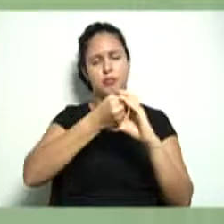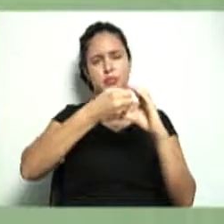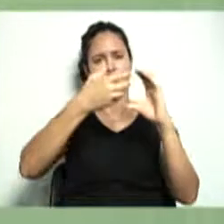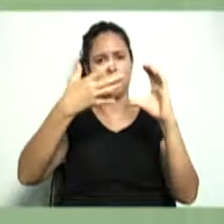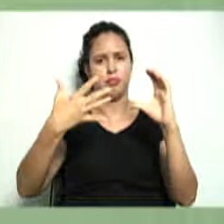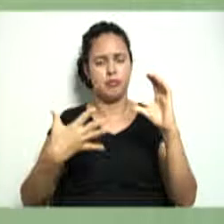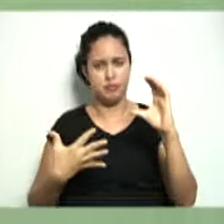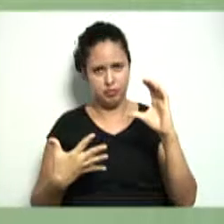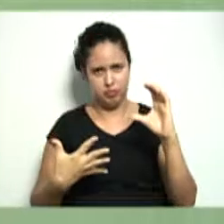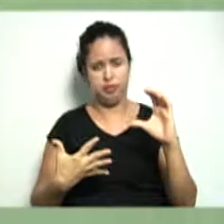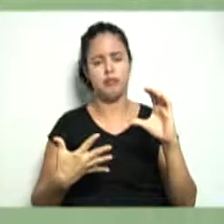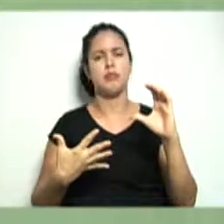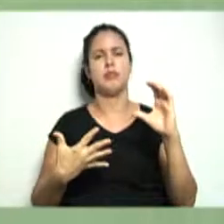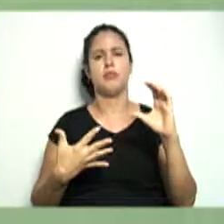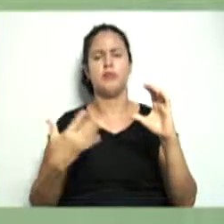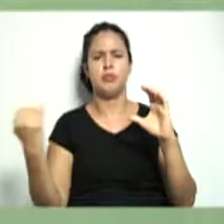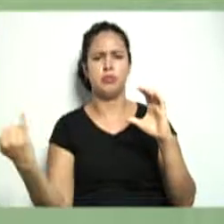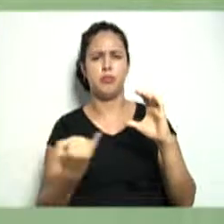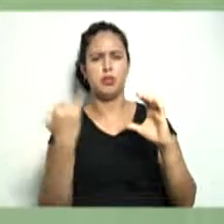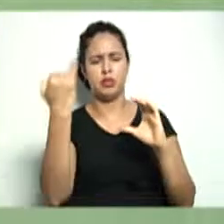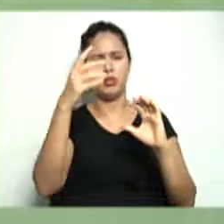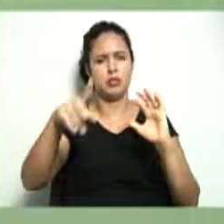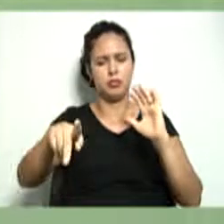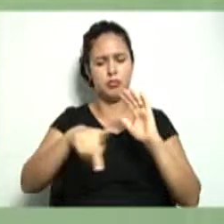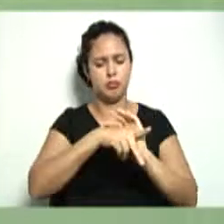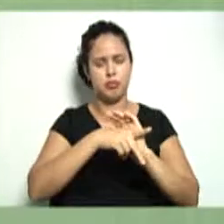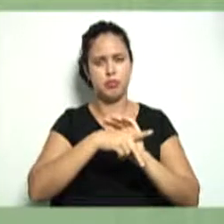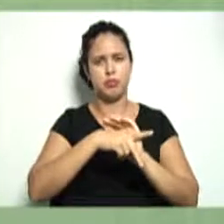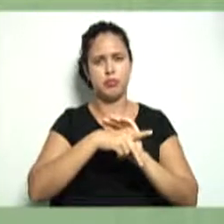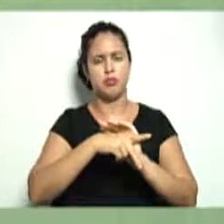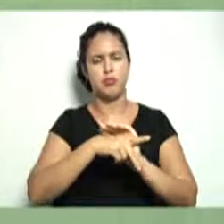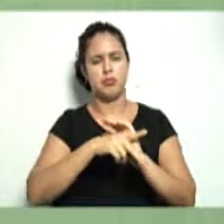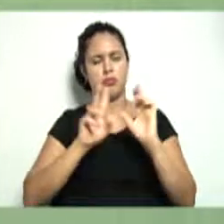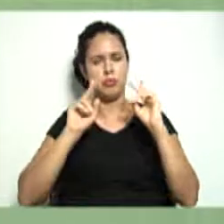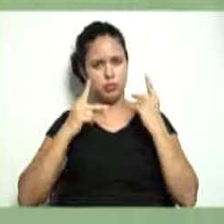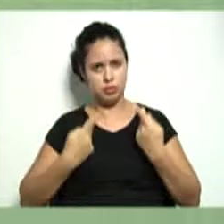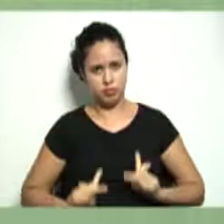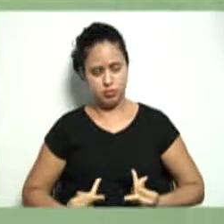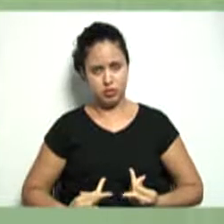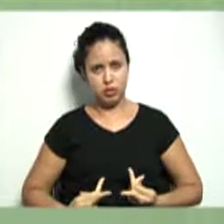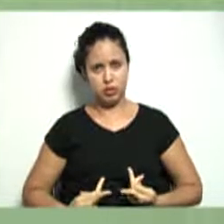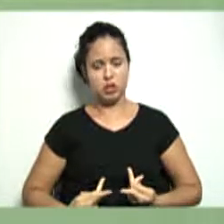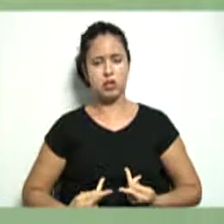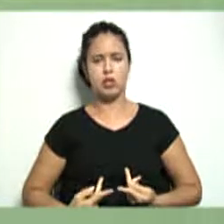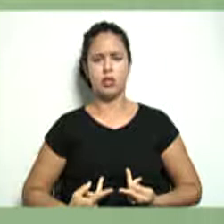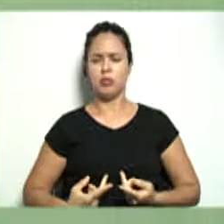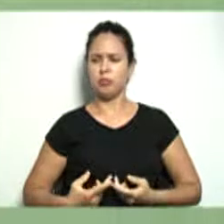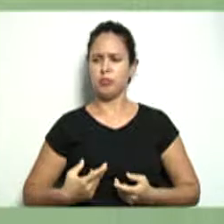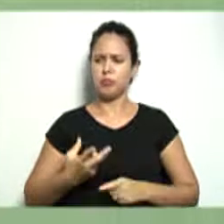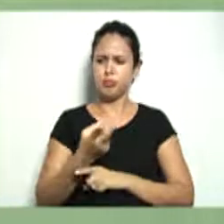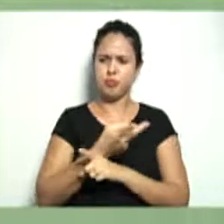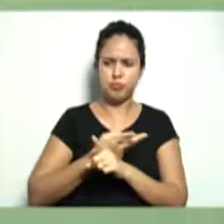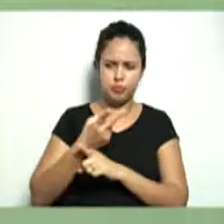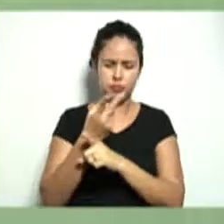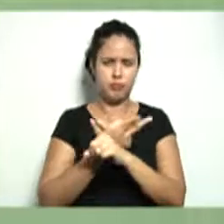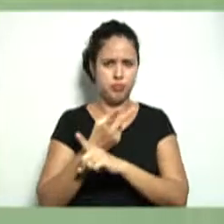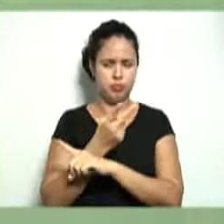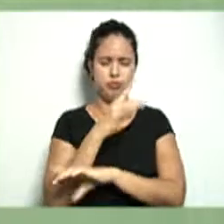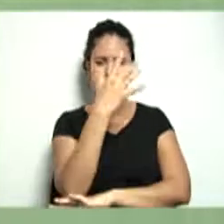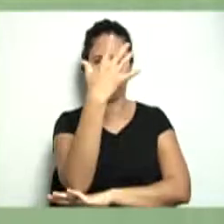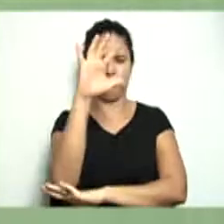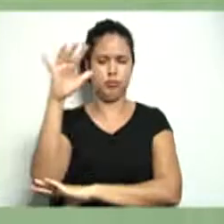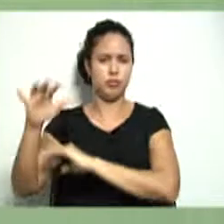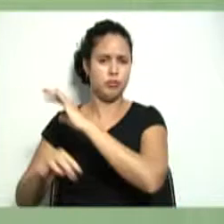característica essencial do homem, o meio pelo qual ele busca na natureza